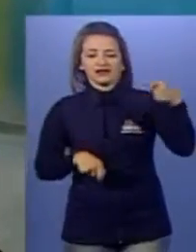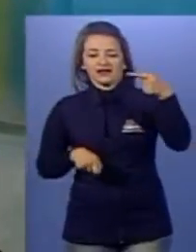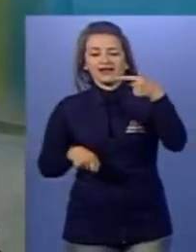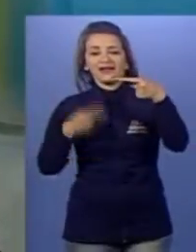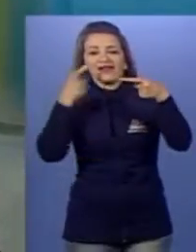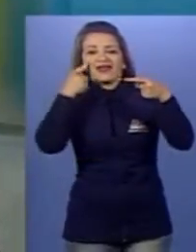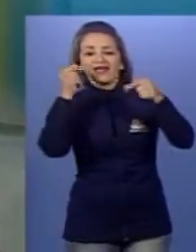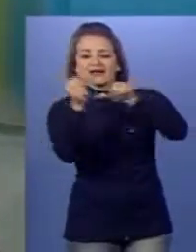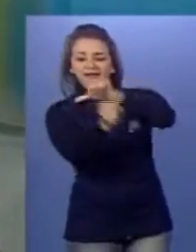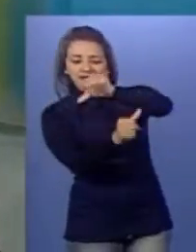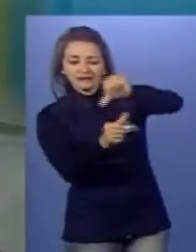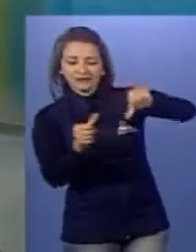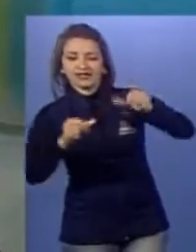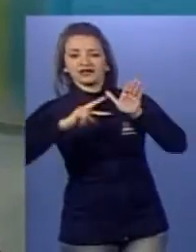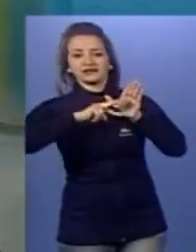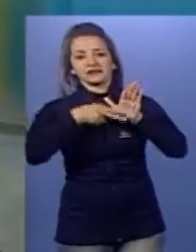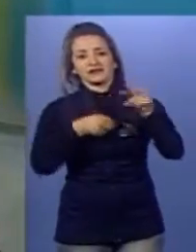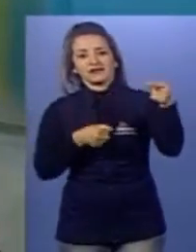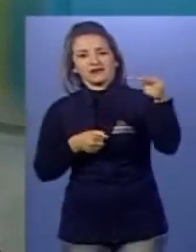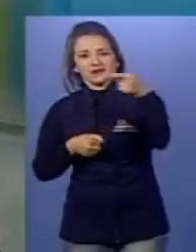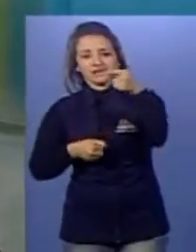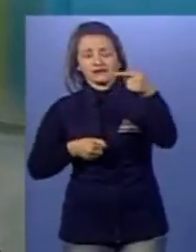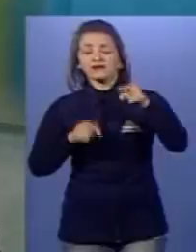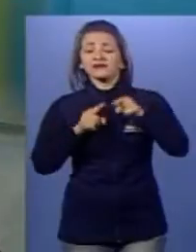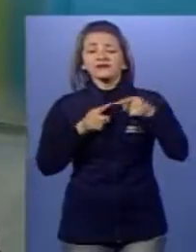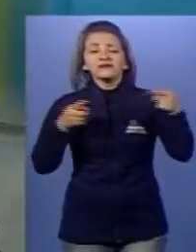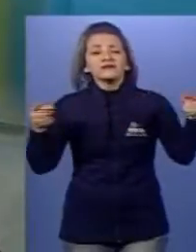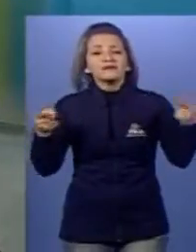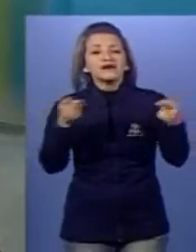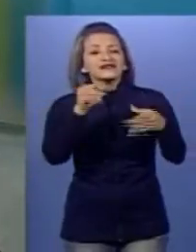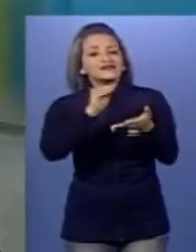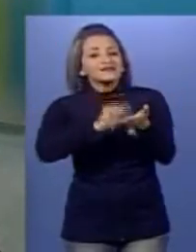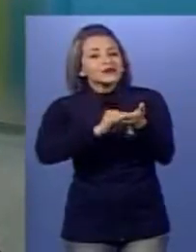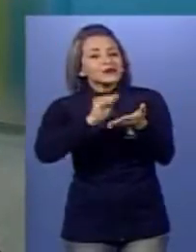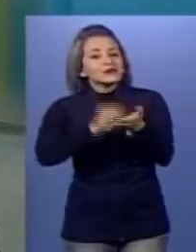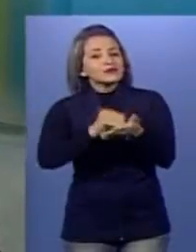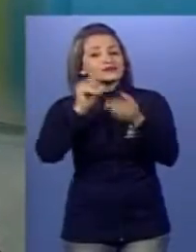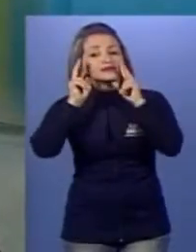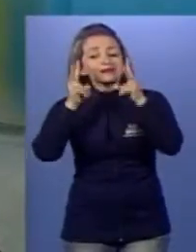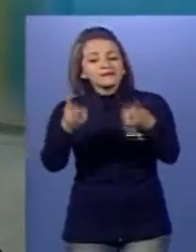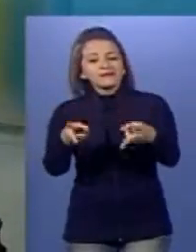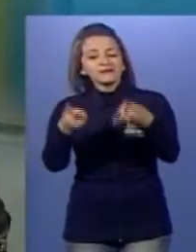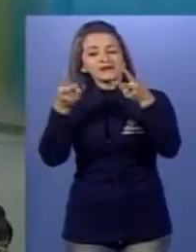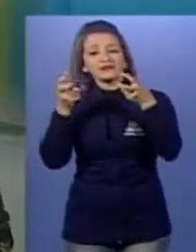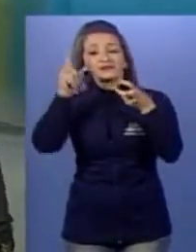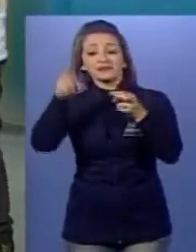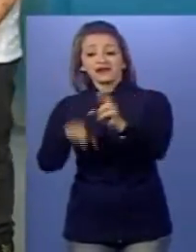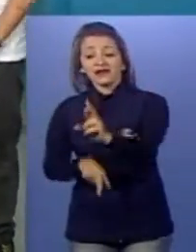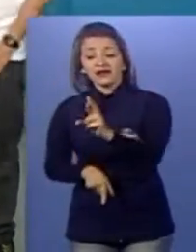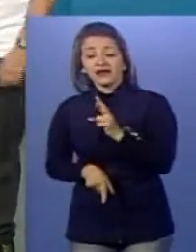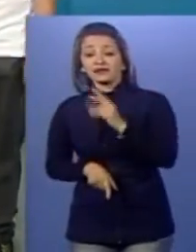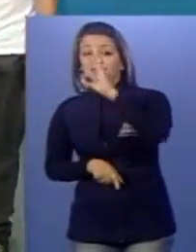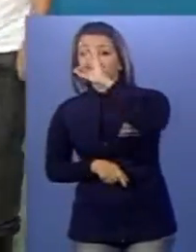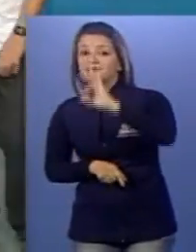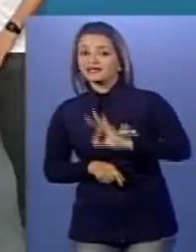mas você não entendeu que era porcentagem entendeu parte do exercício não é